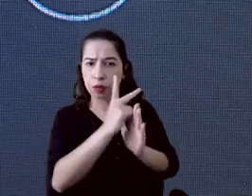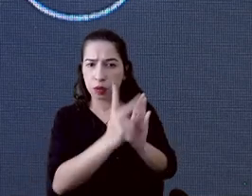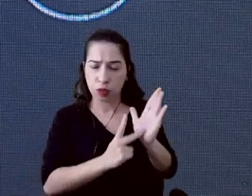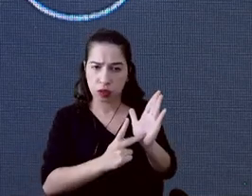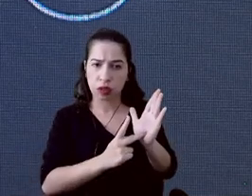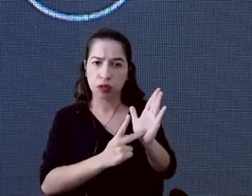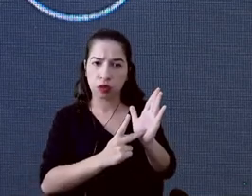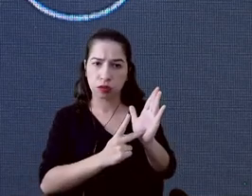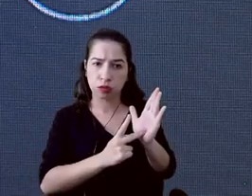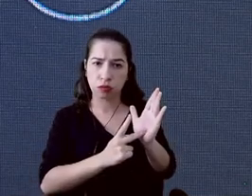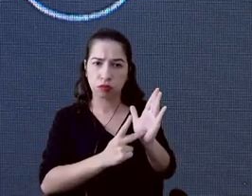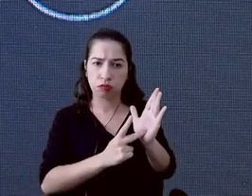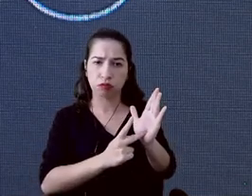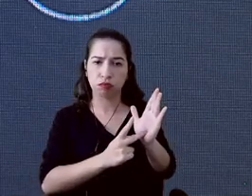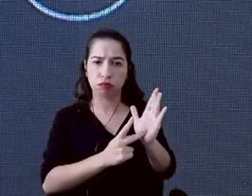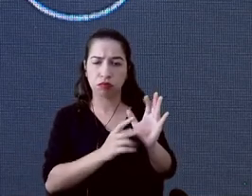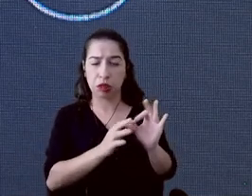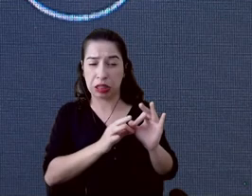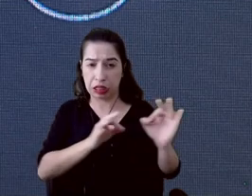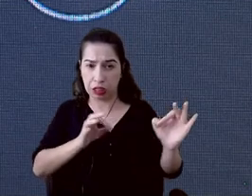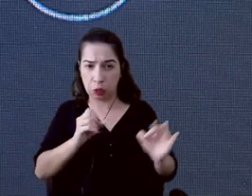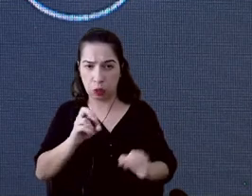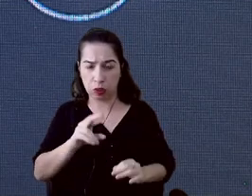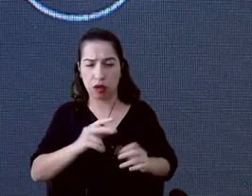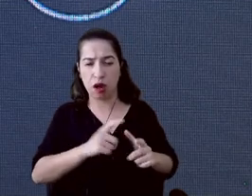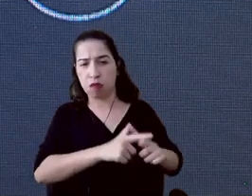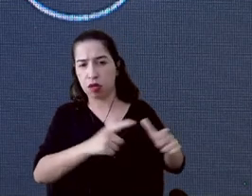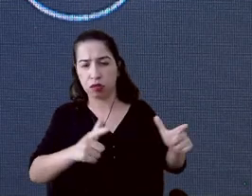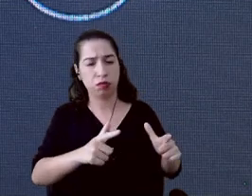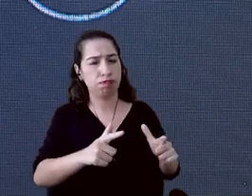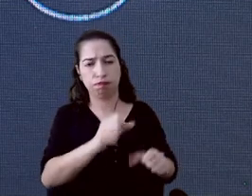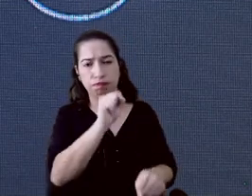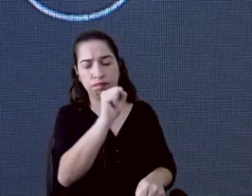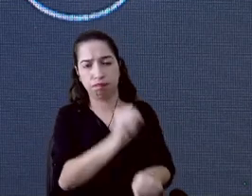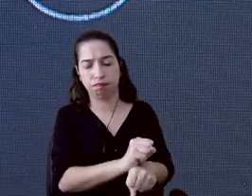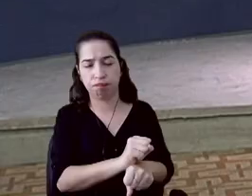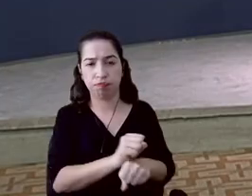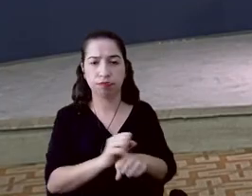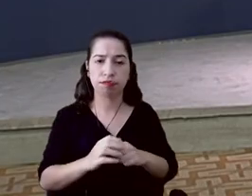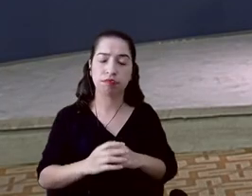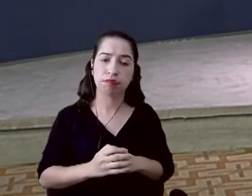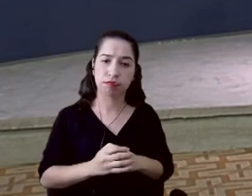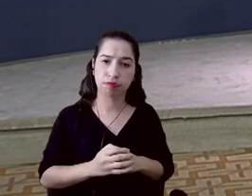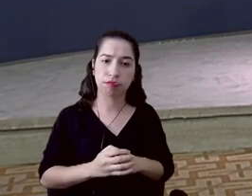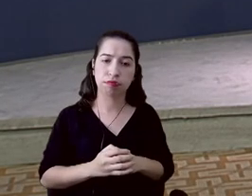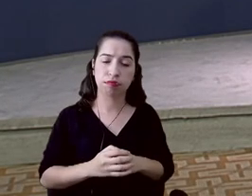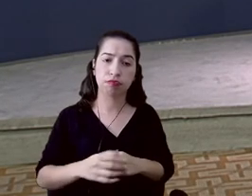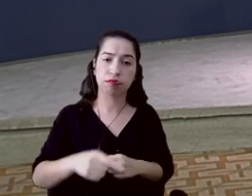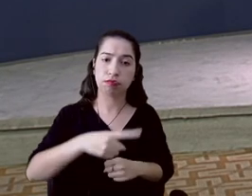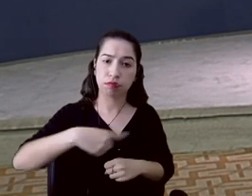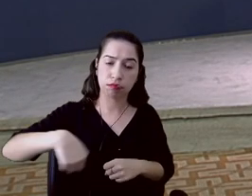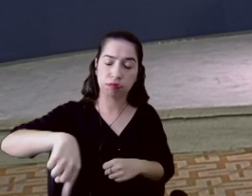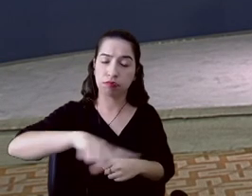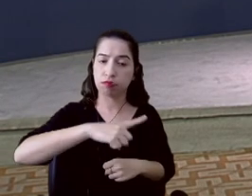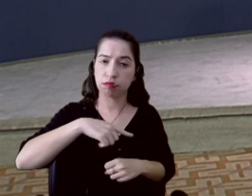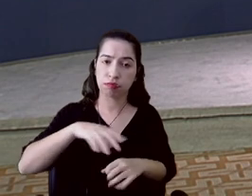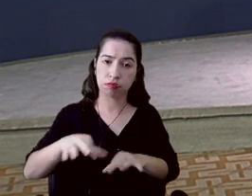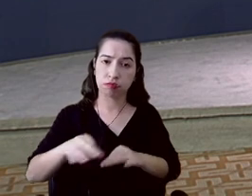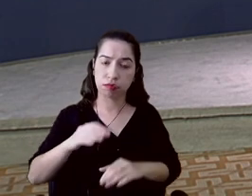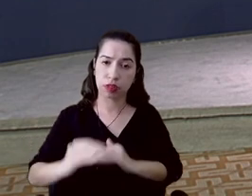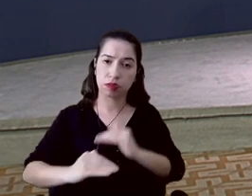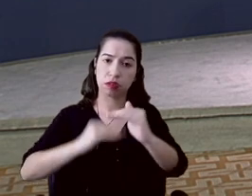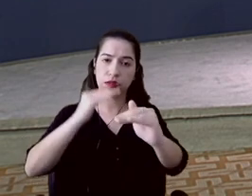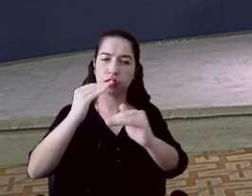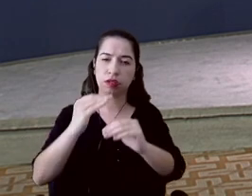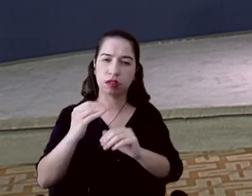distantes do nosso corpo isso a gente foi desenvolvendo ali nos meses do começo